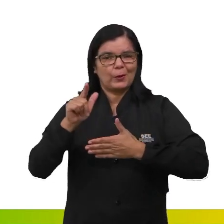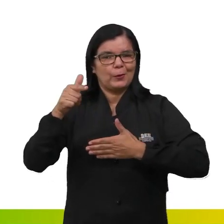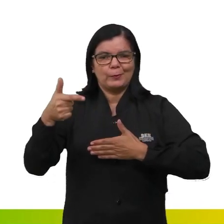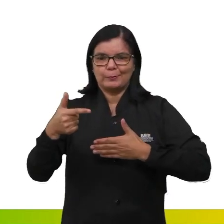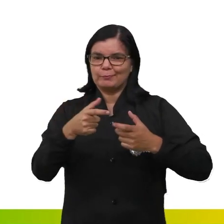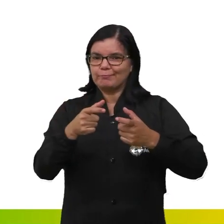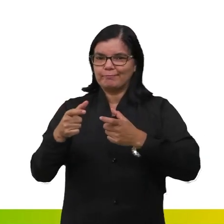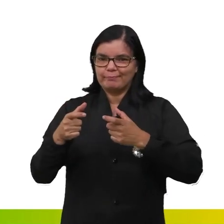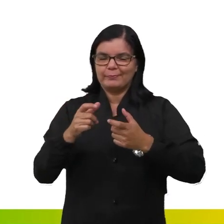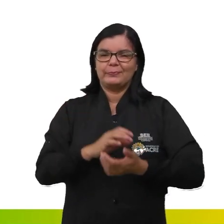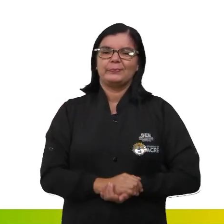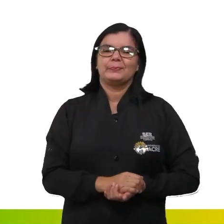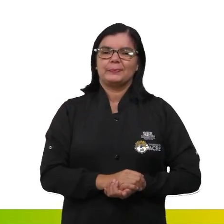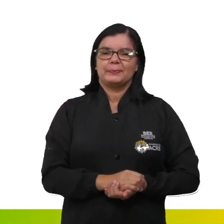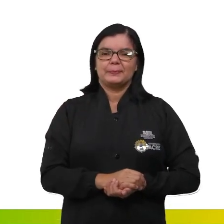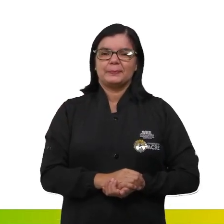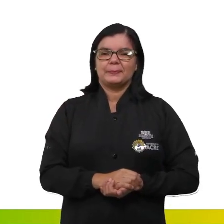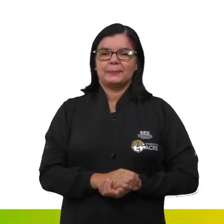outras áreas.